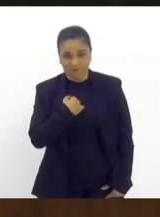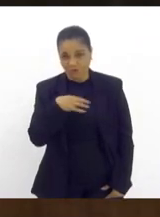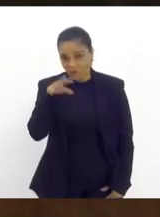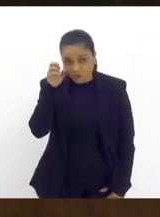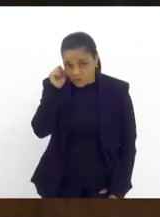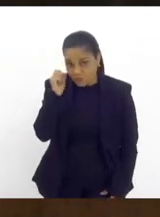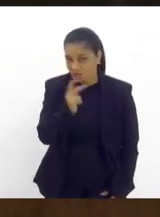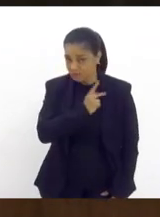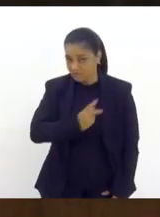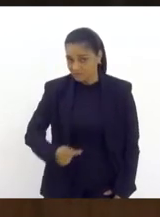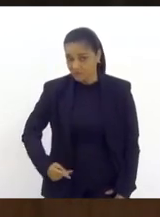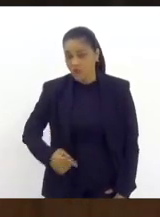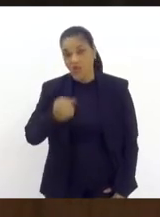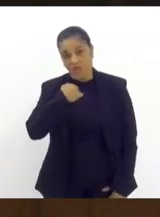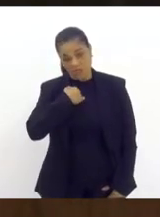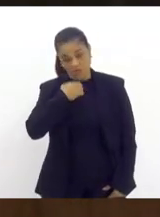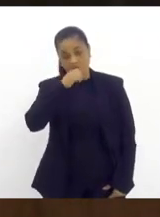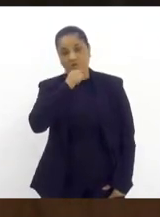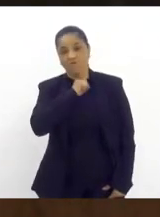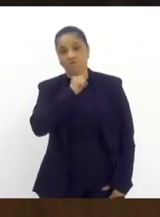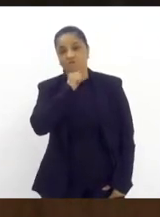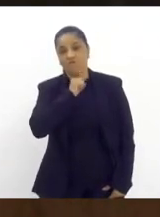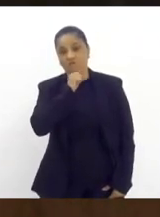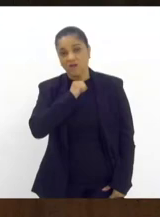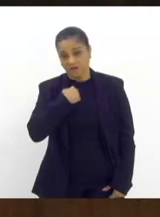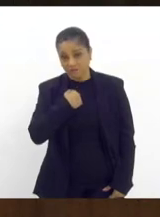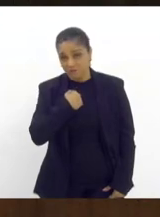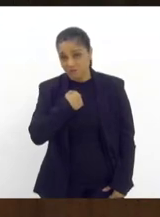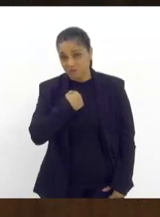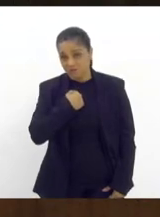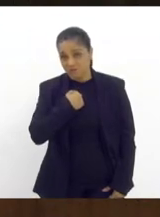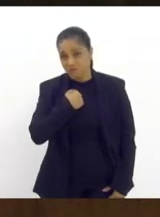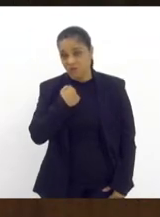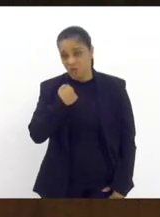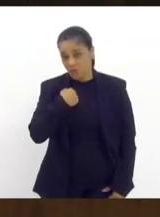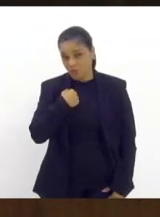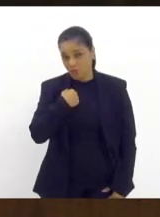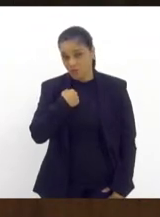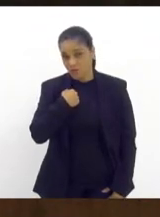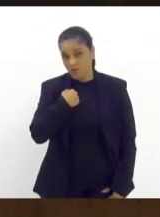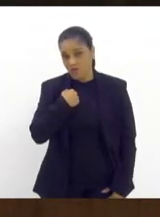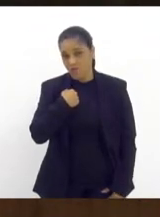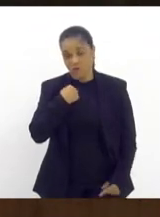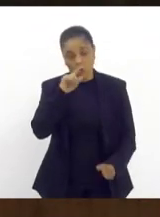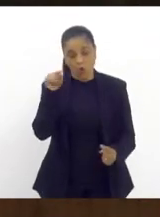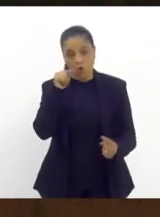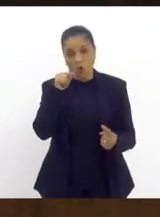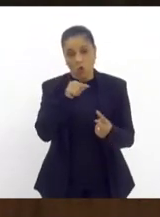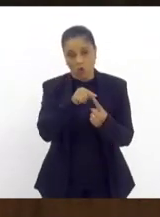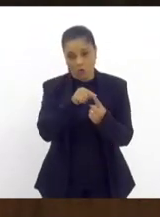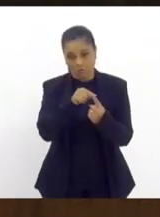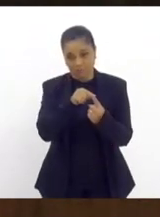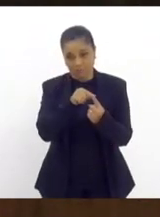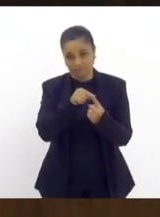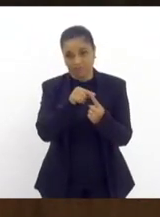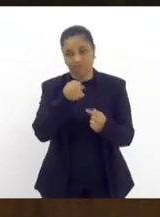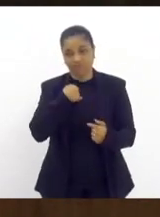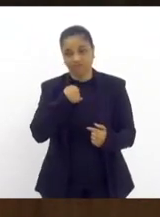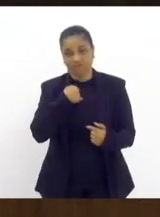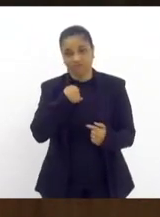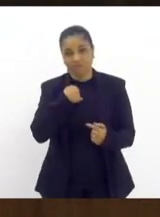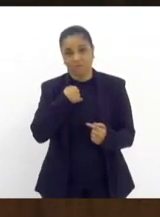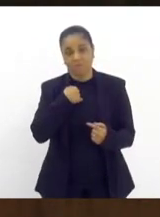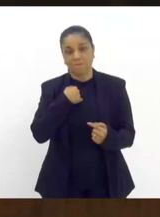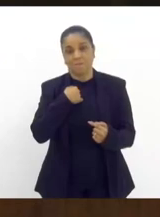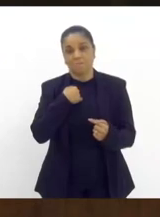como sou velho eu fui objeto de etarismo Não só eu mim